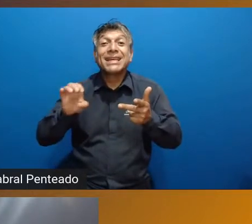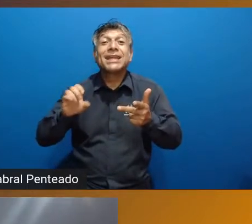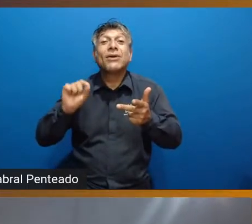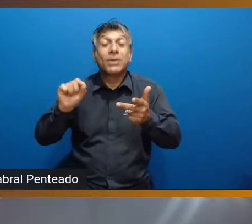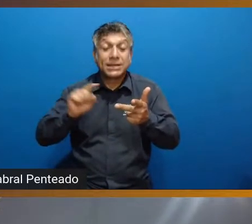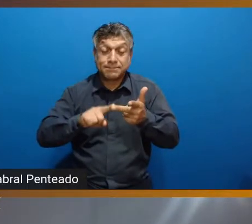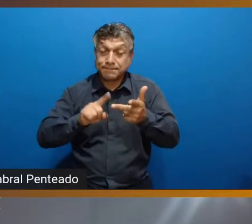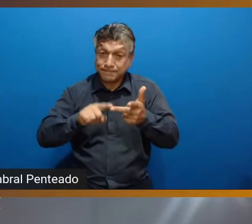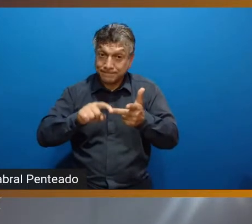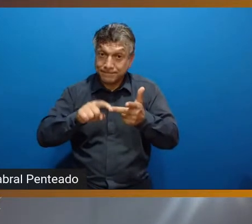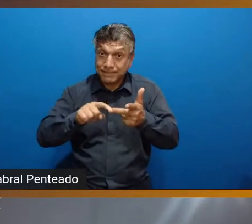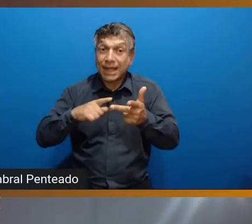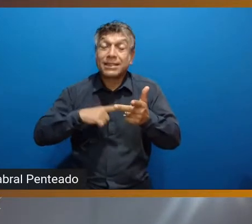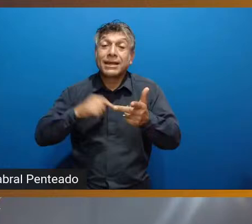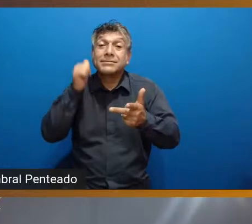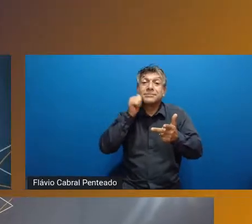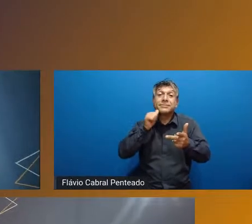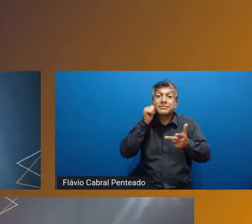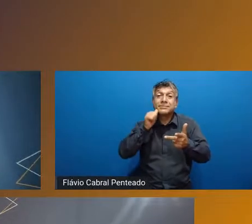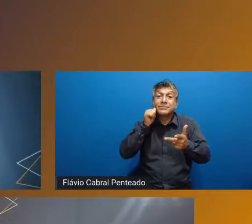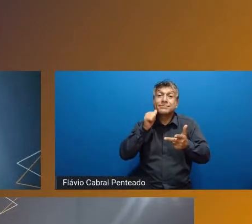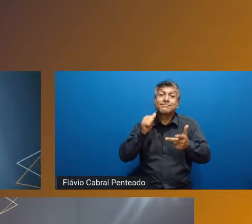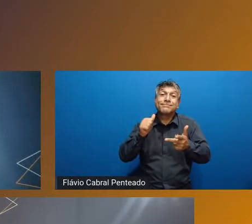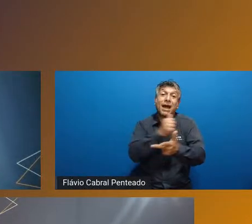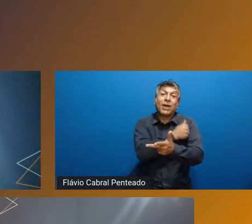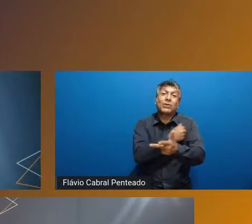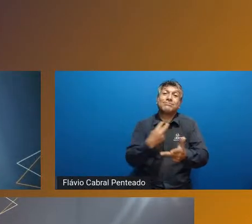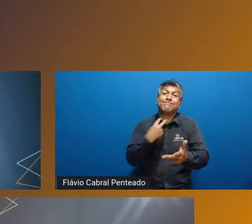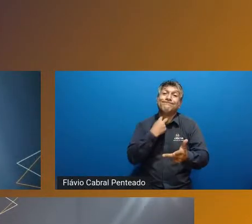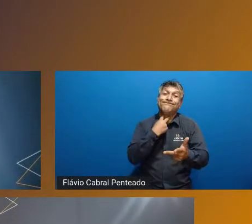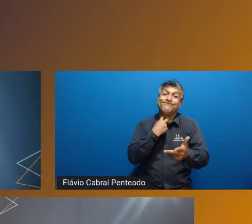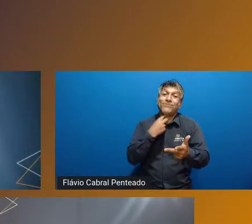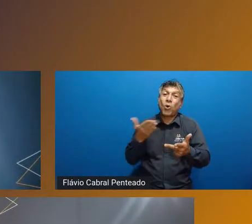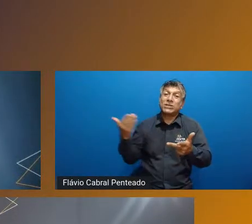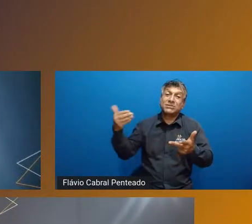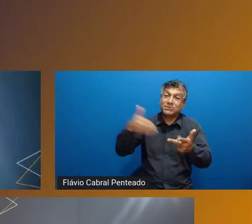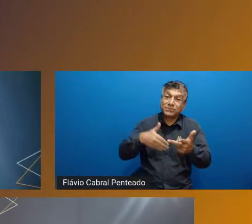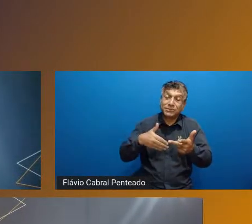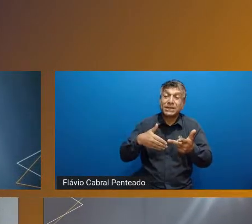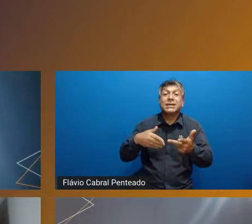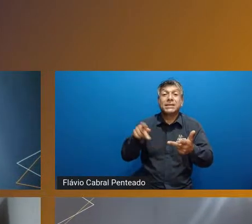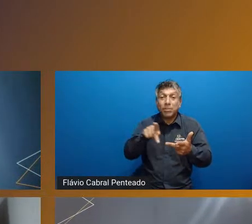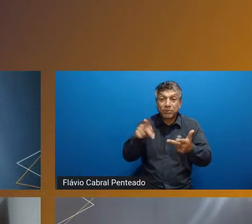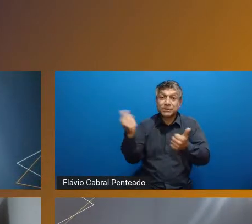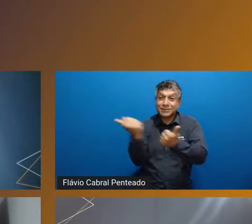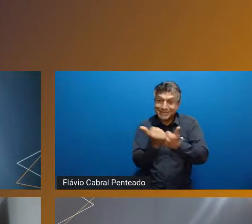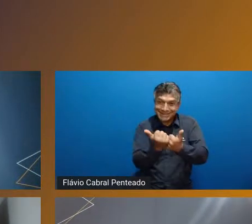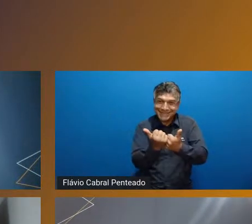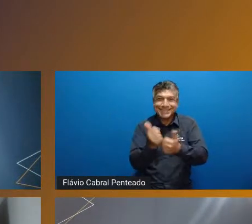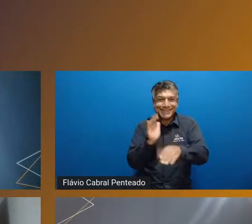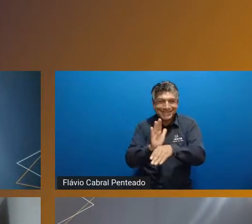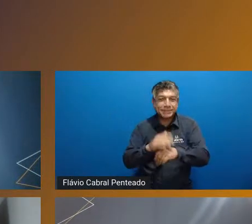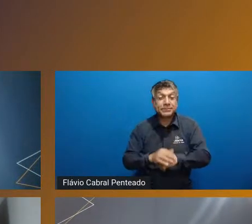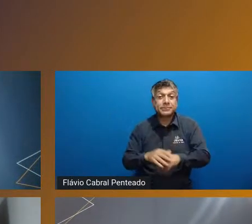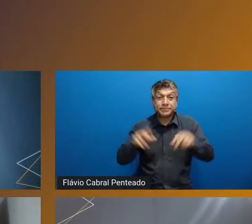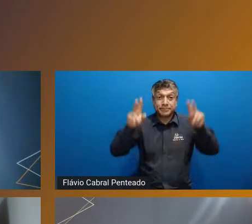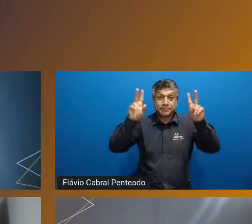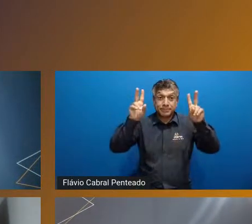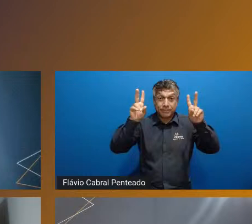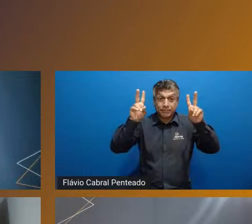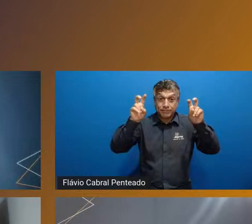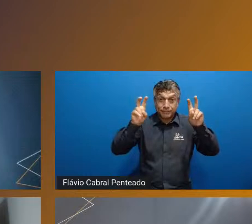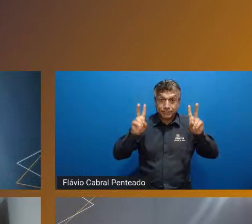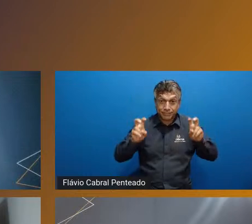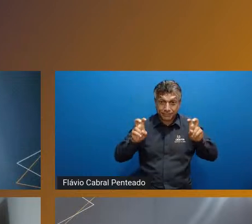a aluna que não pôde estar presente no nosso encontro. Os temas que serão